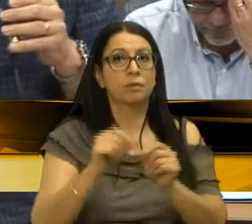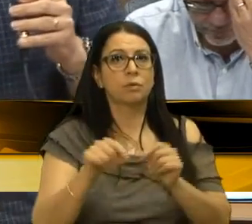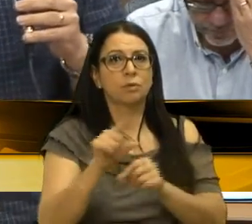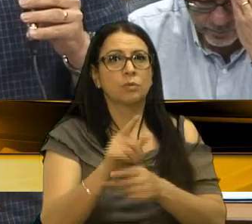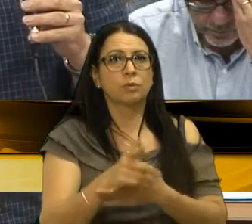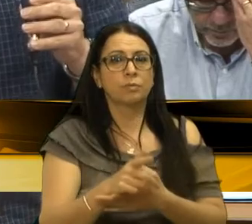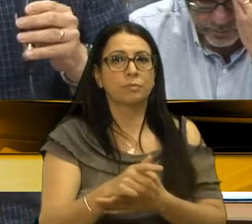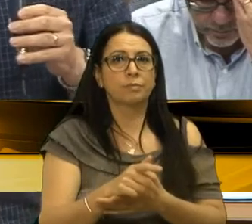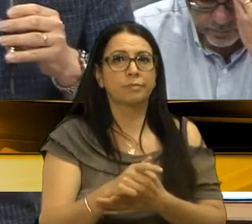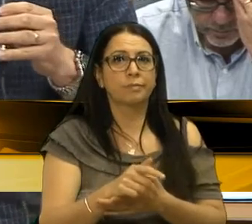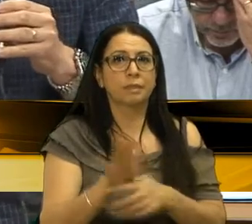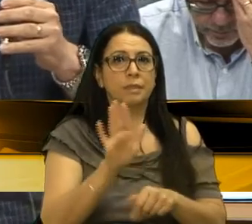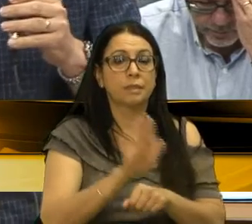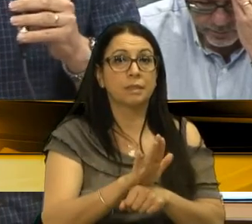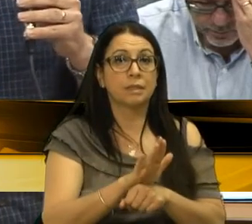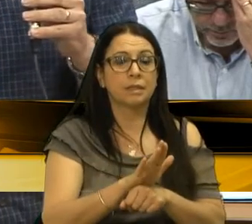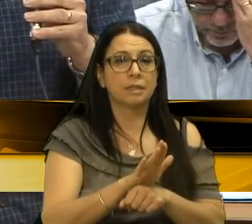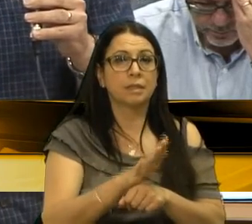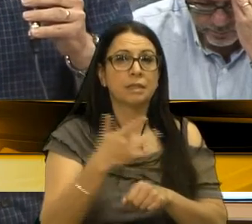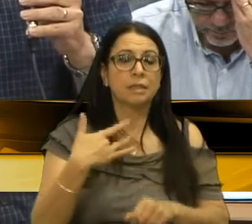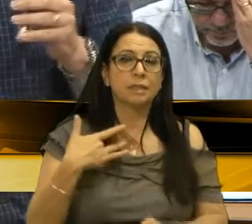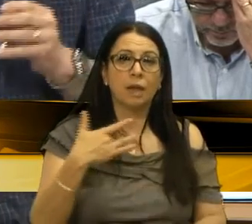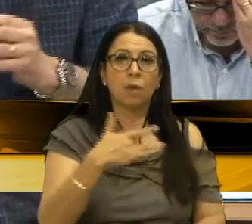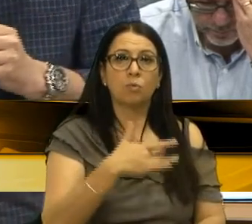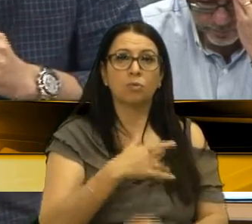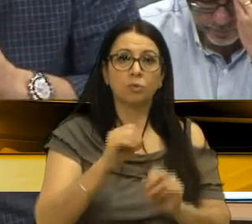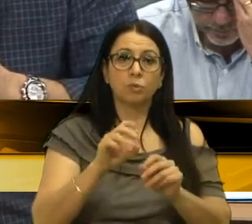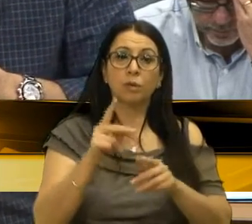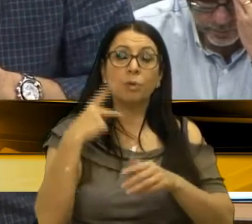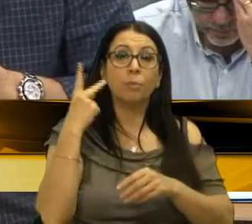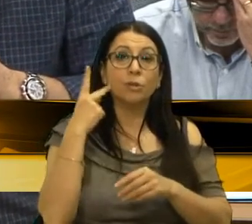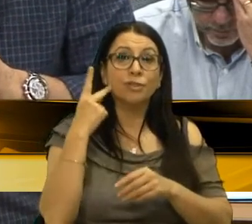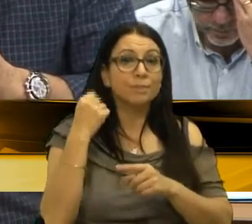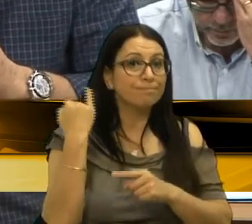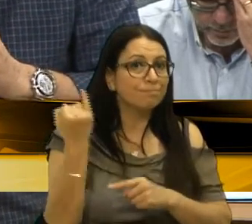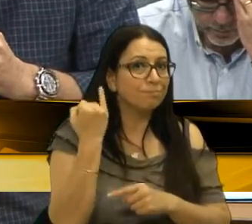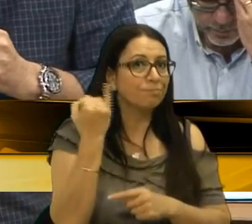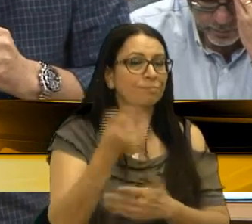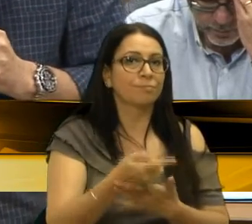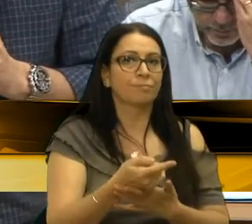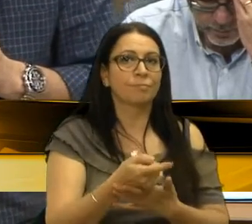questão de assistência, saúde e educação, que são políticas essenciais